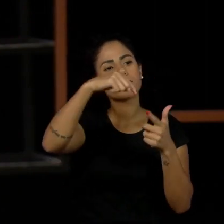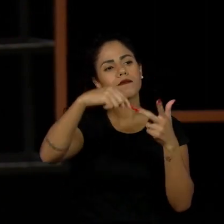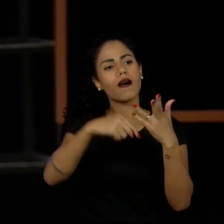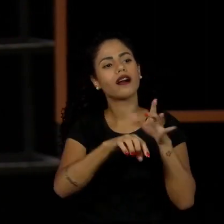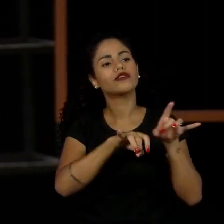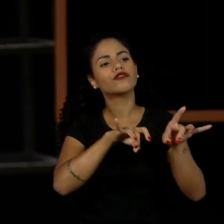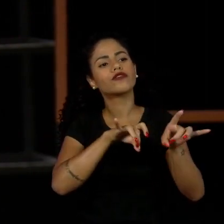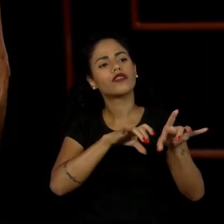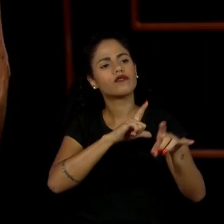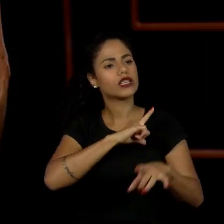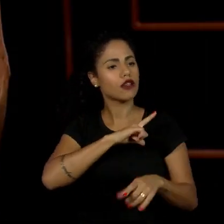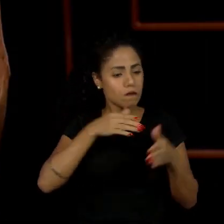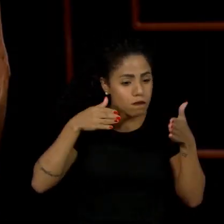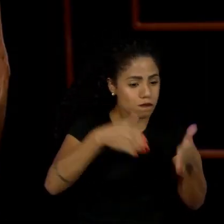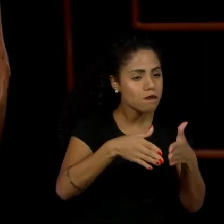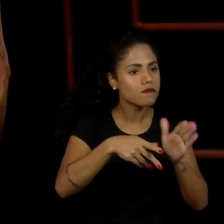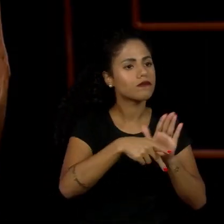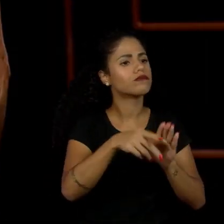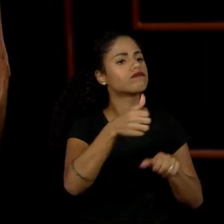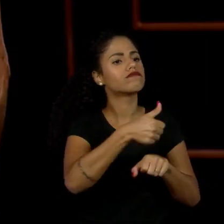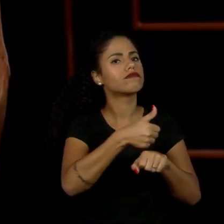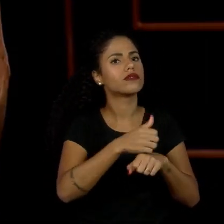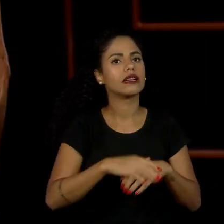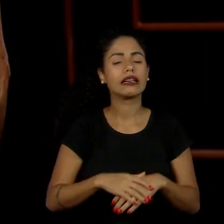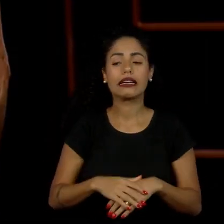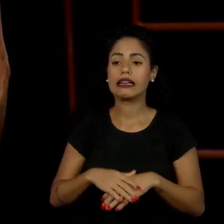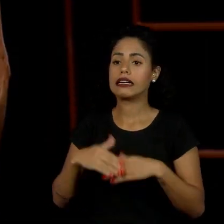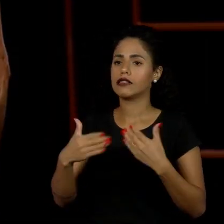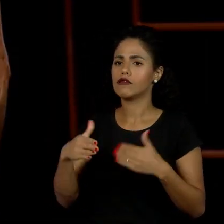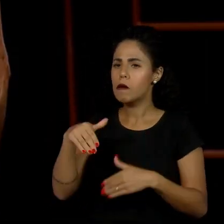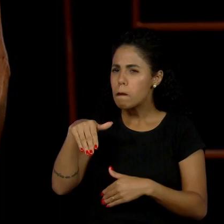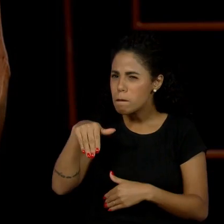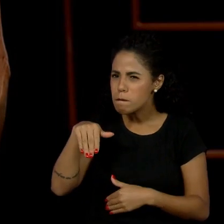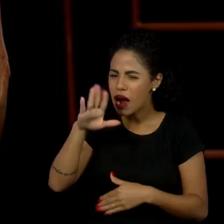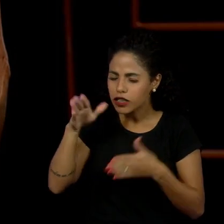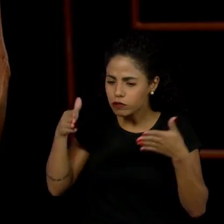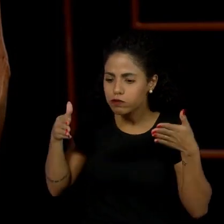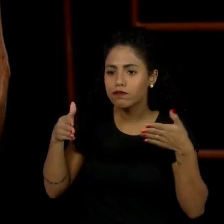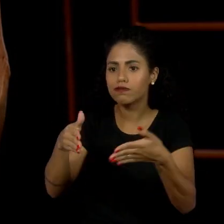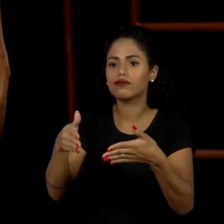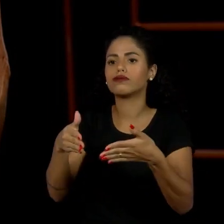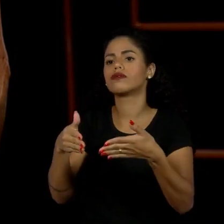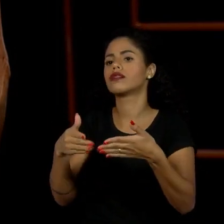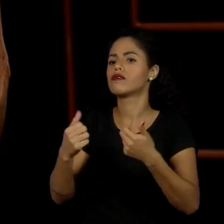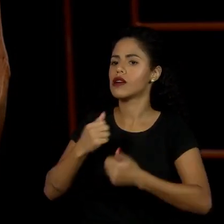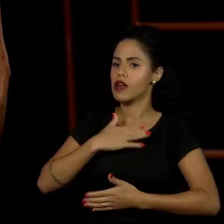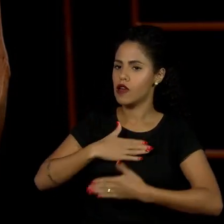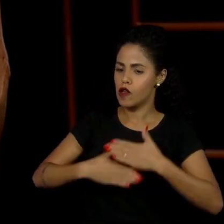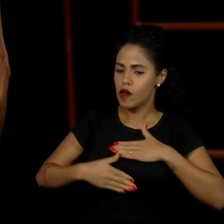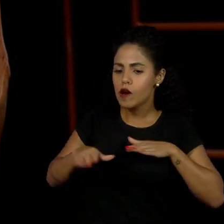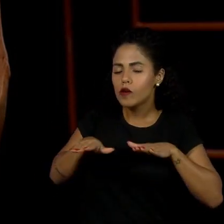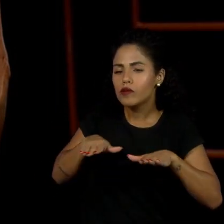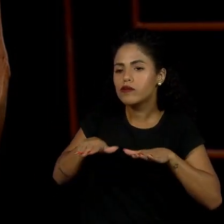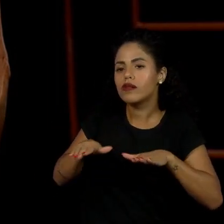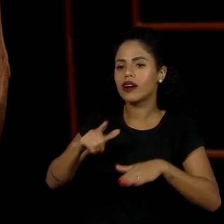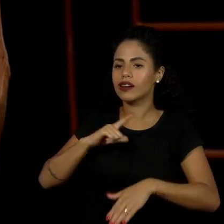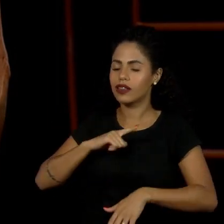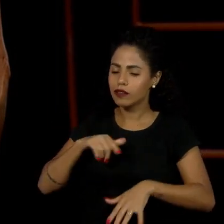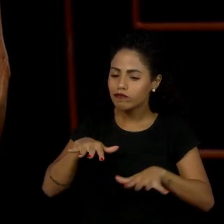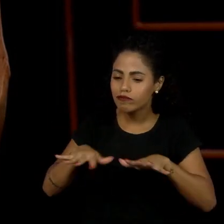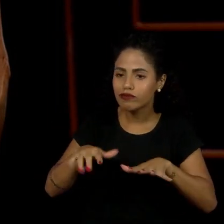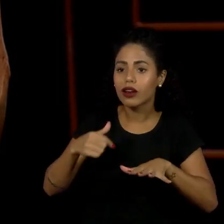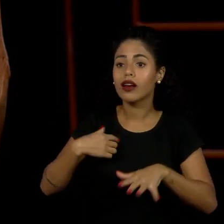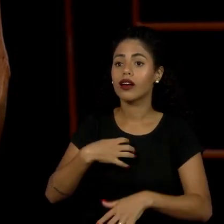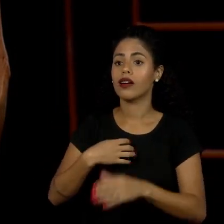especialidade? Sim, onde eu mais me aprofundei foi um trabalho chamado Coordenação Motora, criado